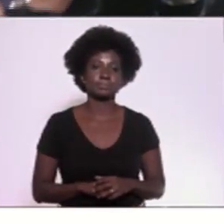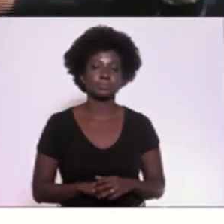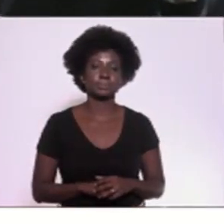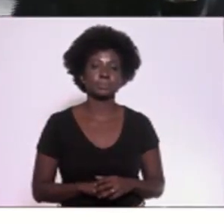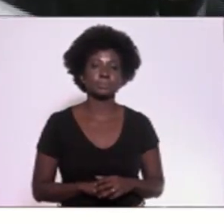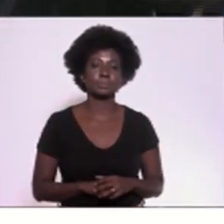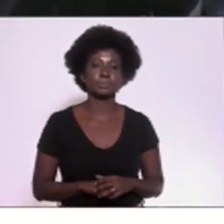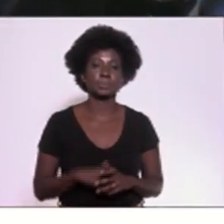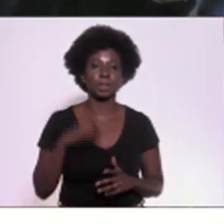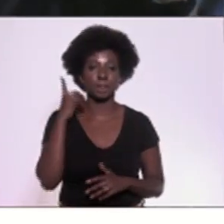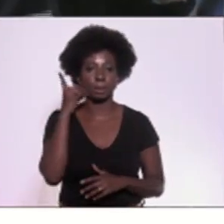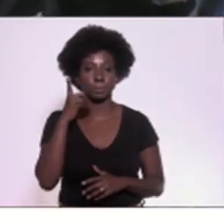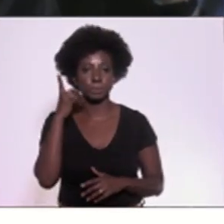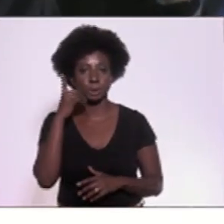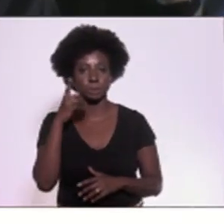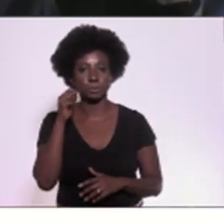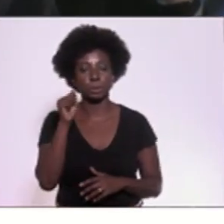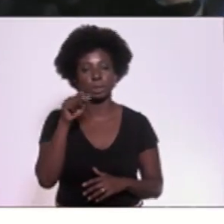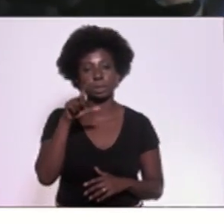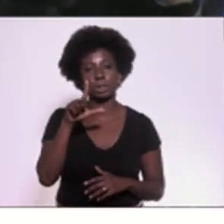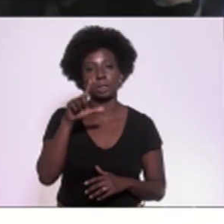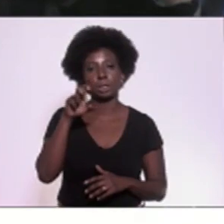Deputado Alexandre Freitas.